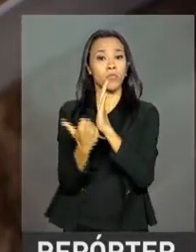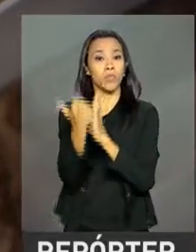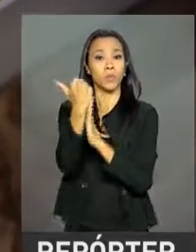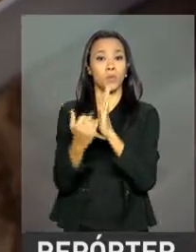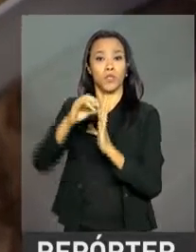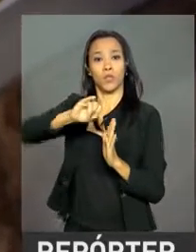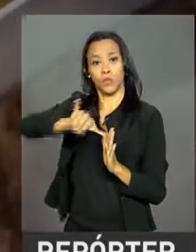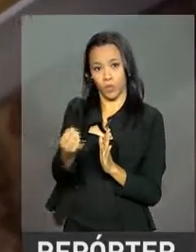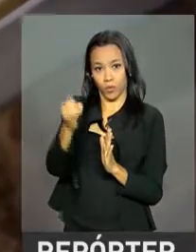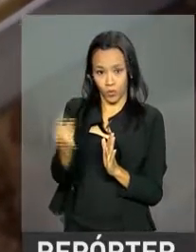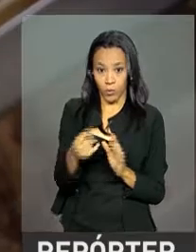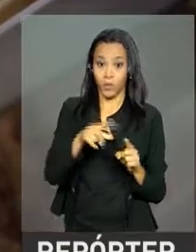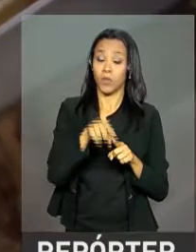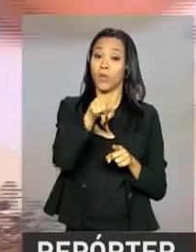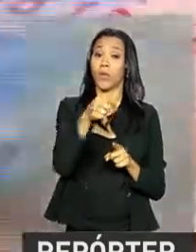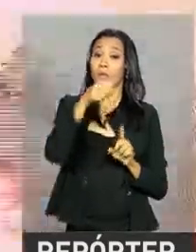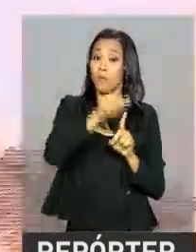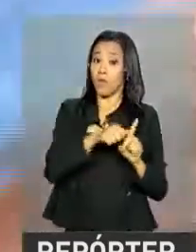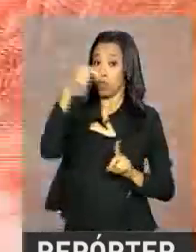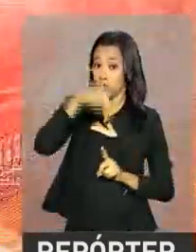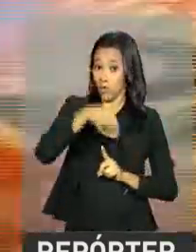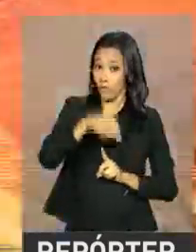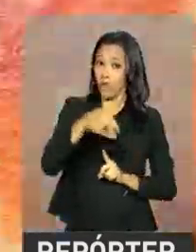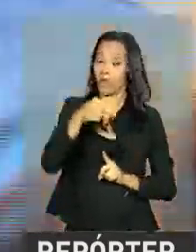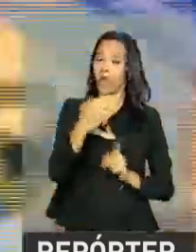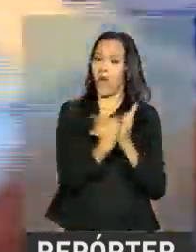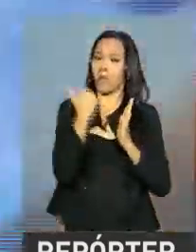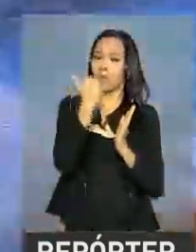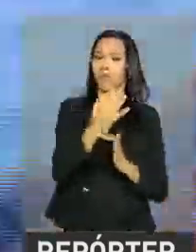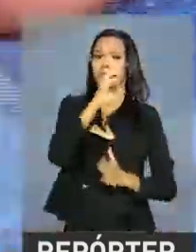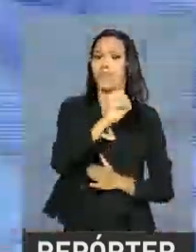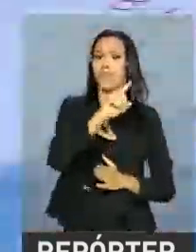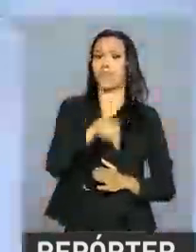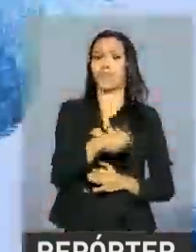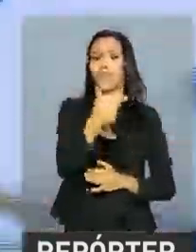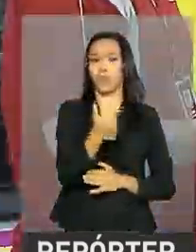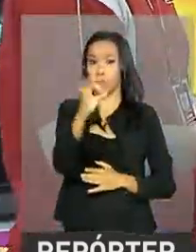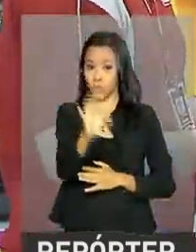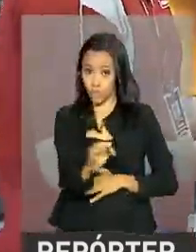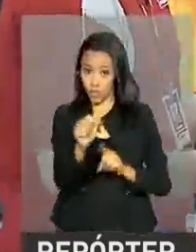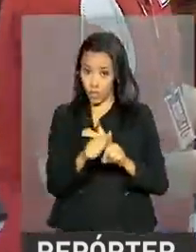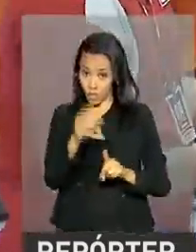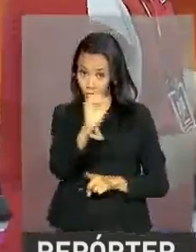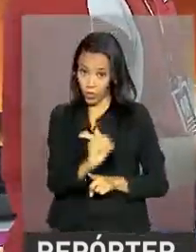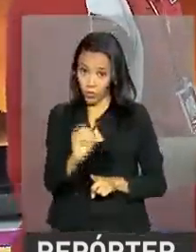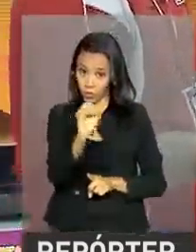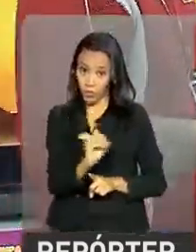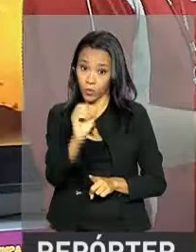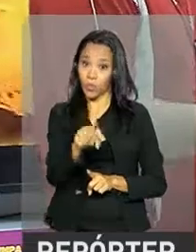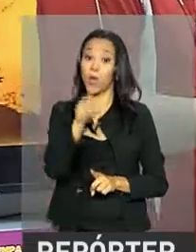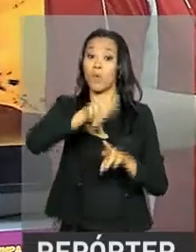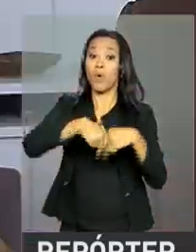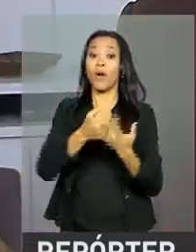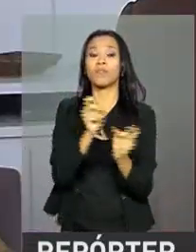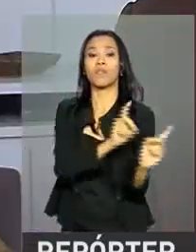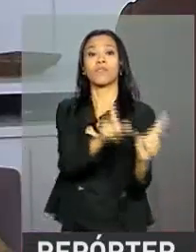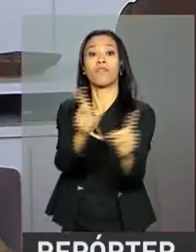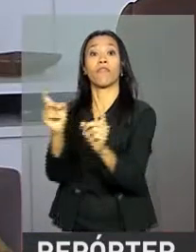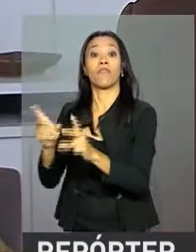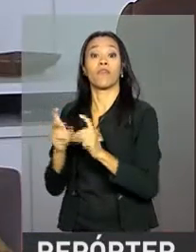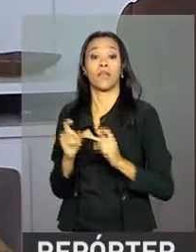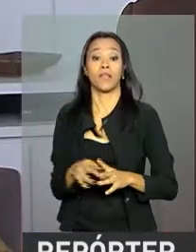ibc br apresentou um crescimento de 0,2 por cento sobre outubro puxado pelas vendas no varejo o